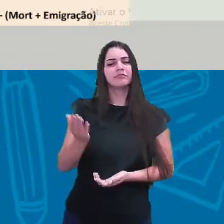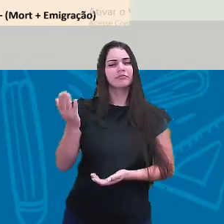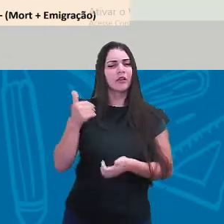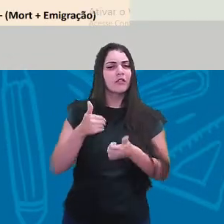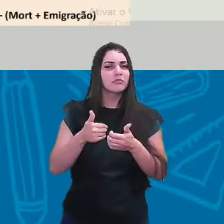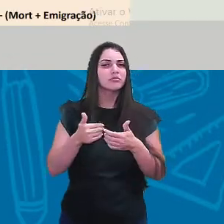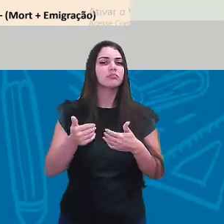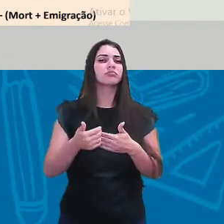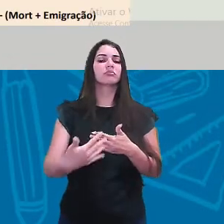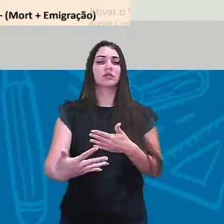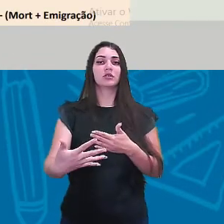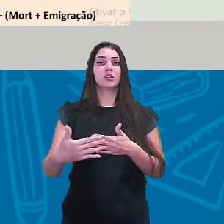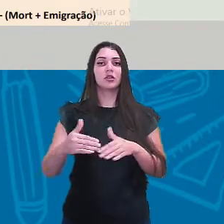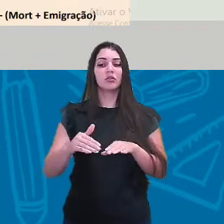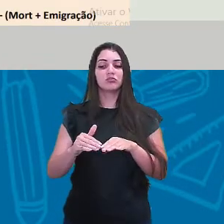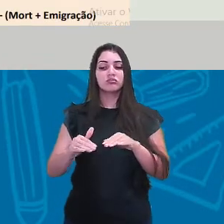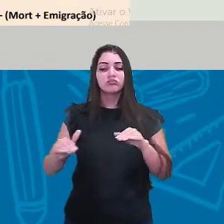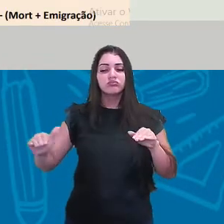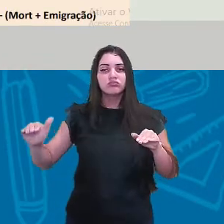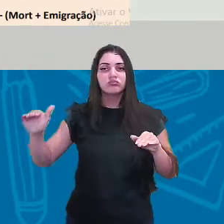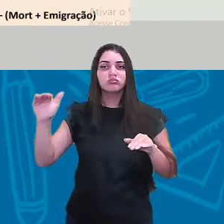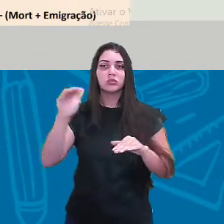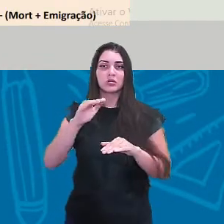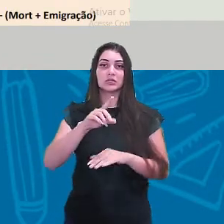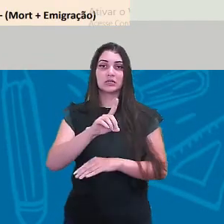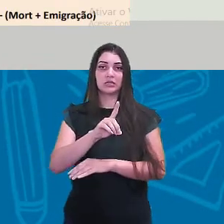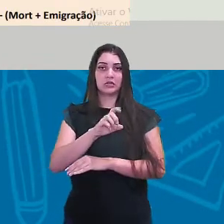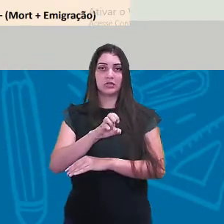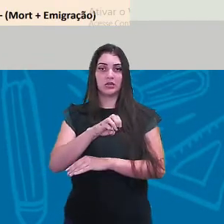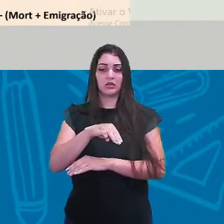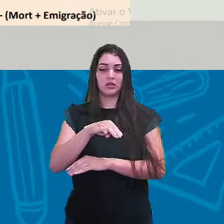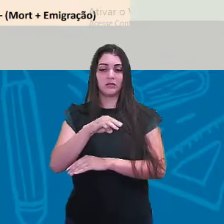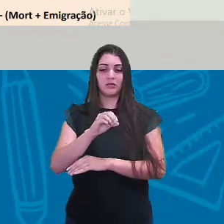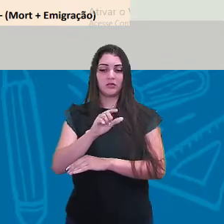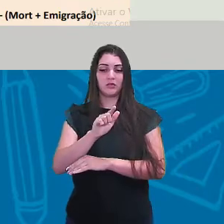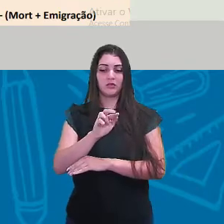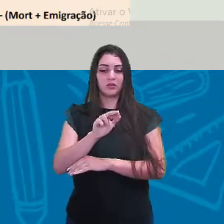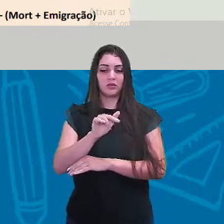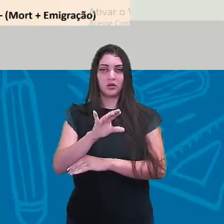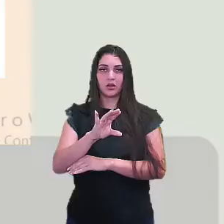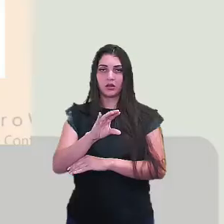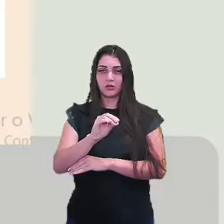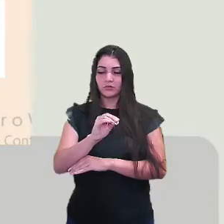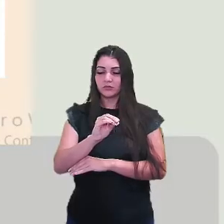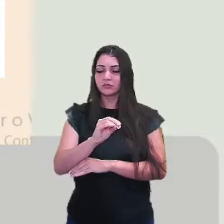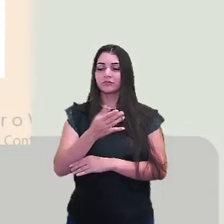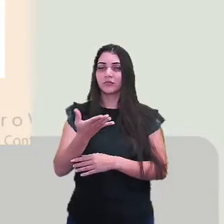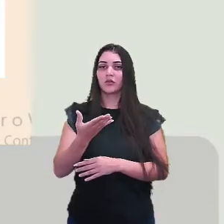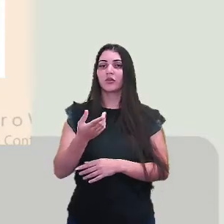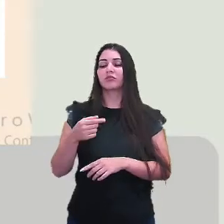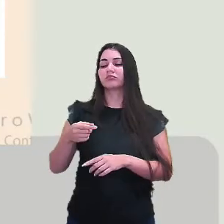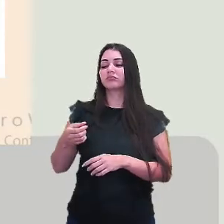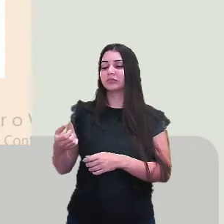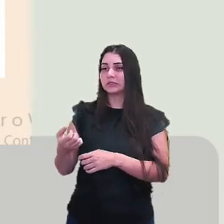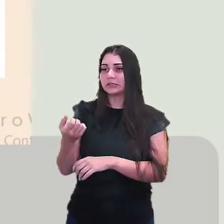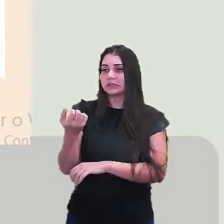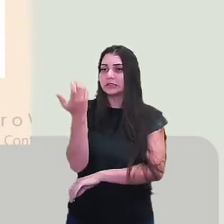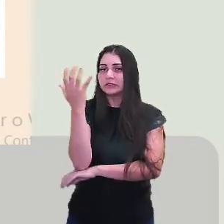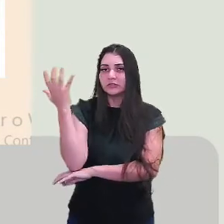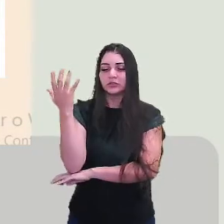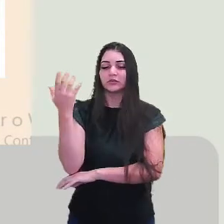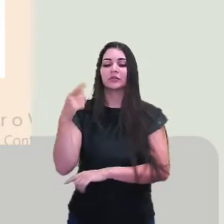seguindo. Crescimento demográfico, crescimento vegetativo ou natural, tá certo? Daí eu tenho a taxa de